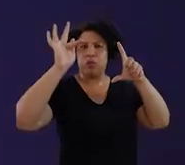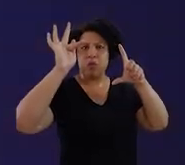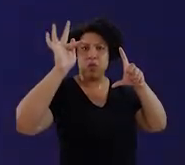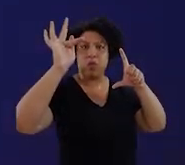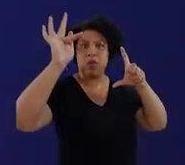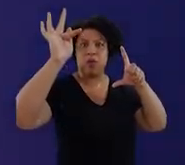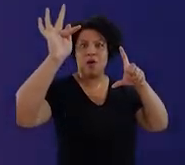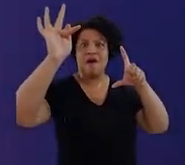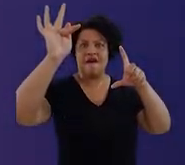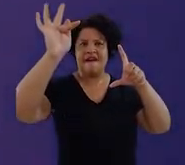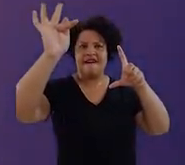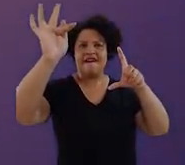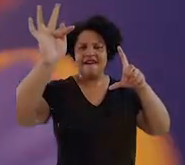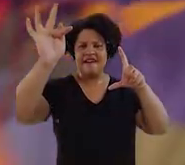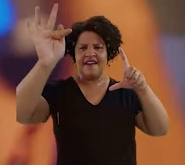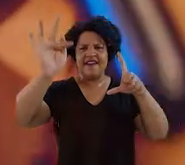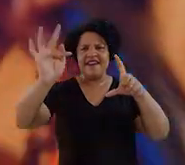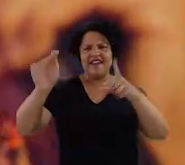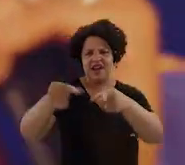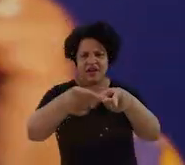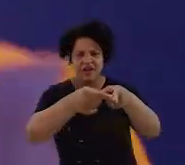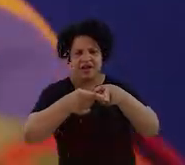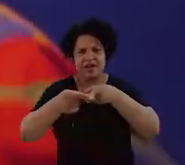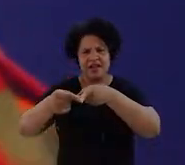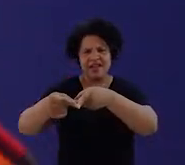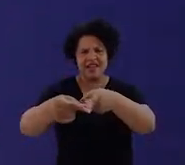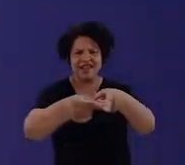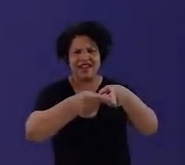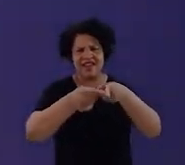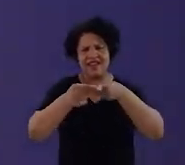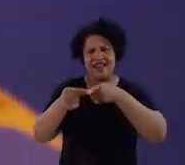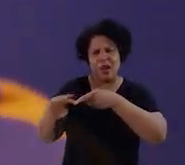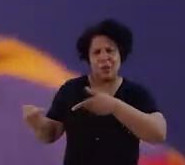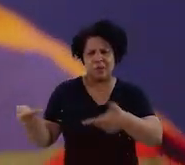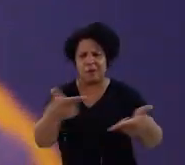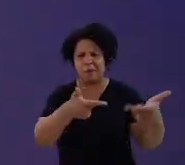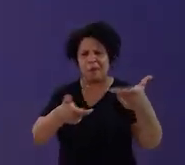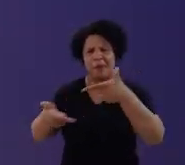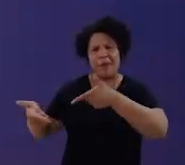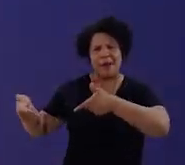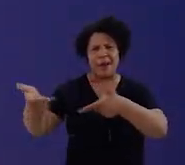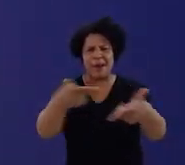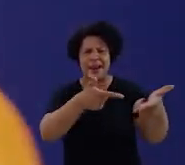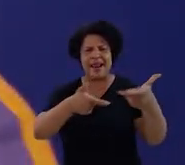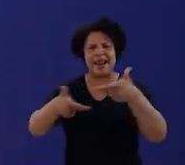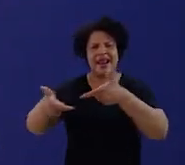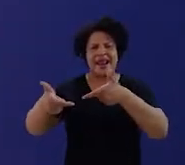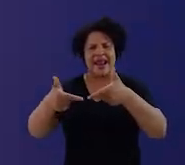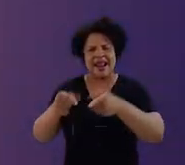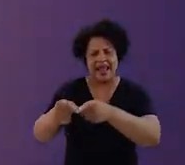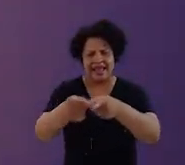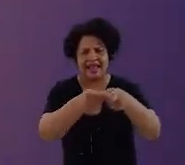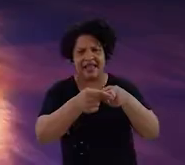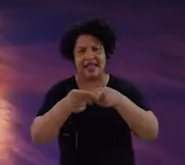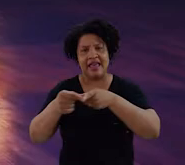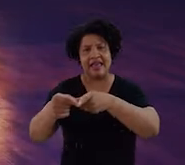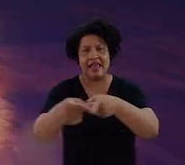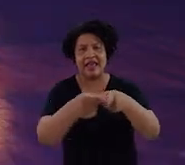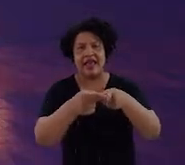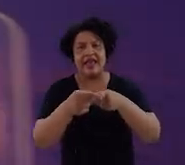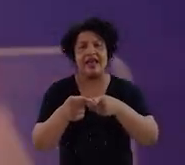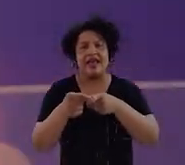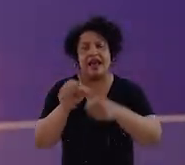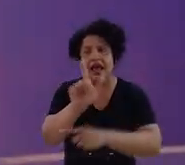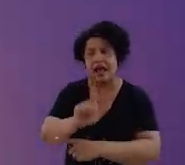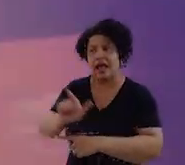morro tá um matando o outro. E lá no morro tá um matando o outro. Liberdade grita socorro. Suburbana grita socorro.